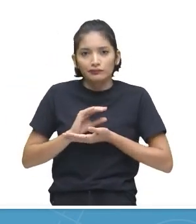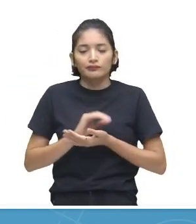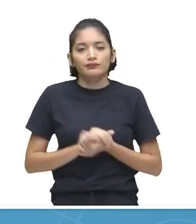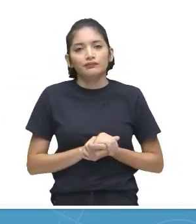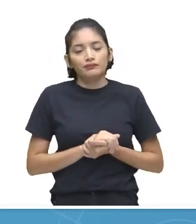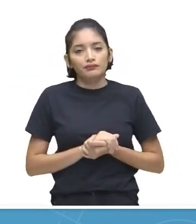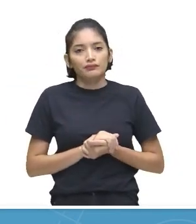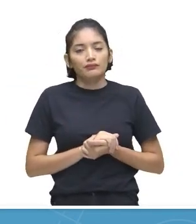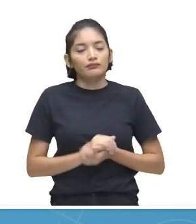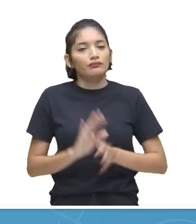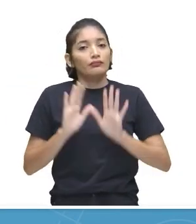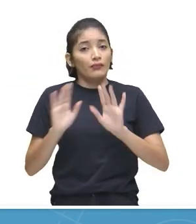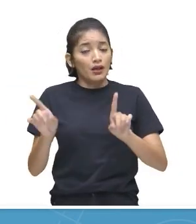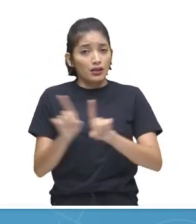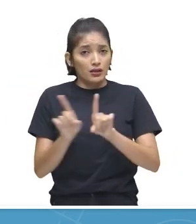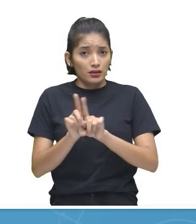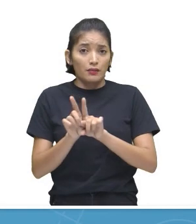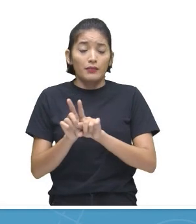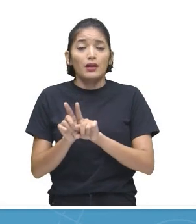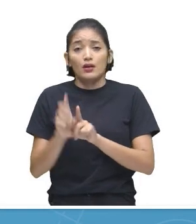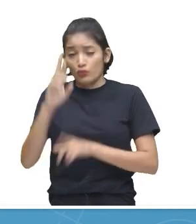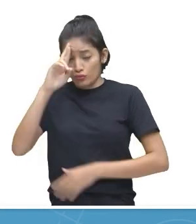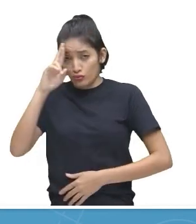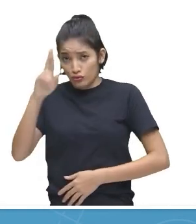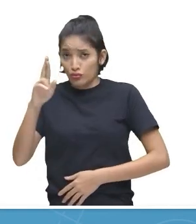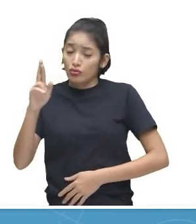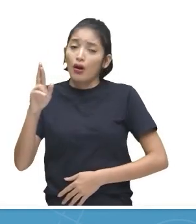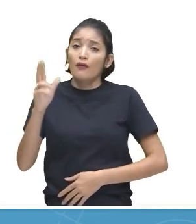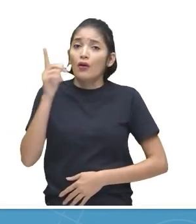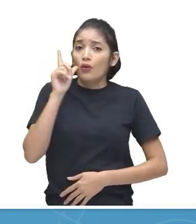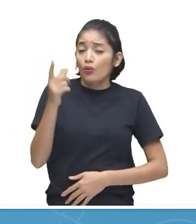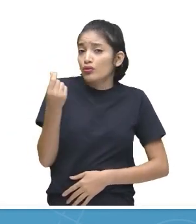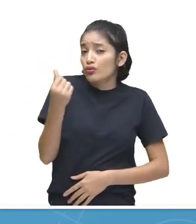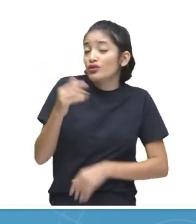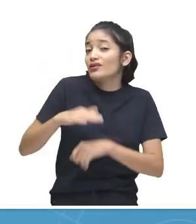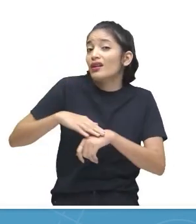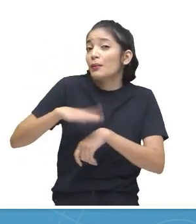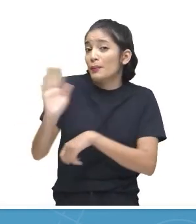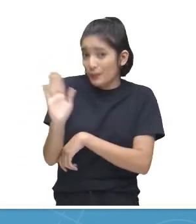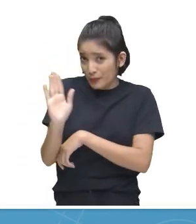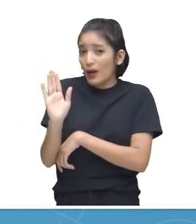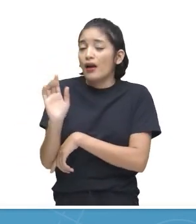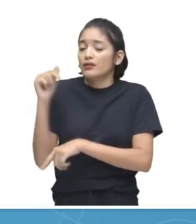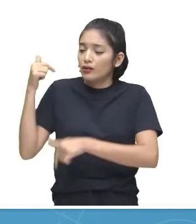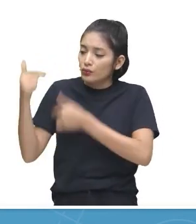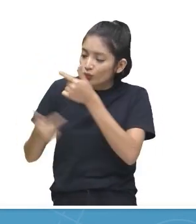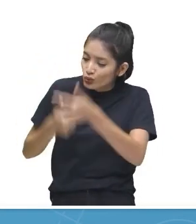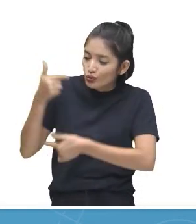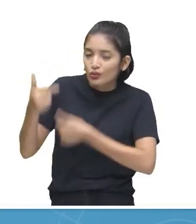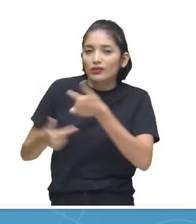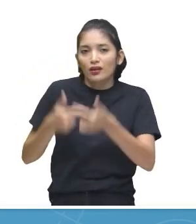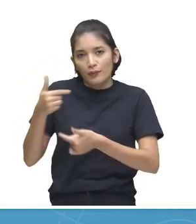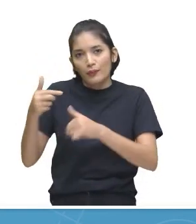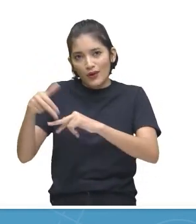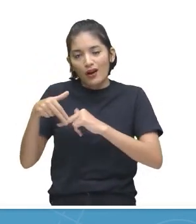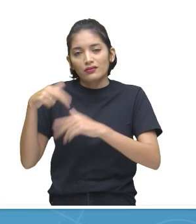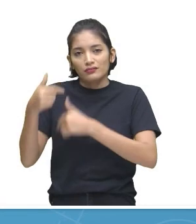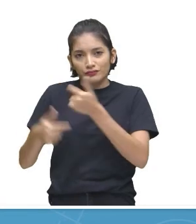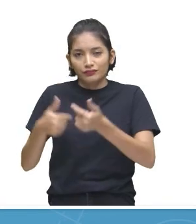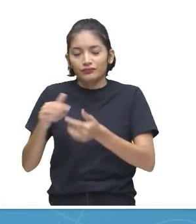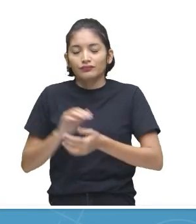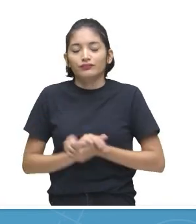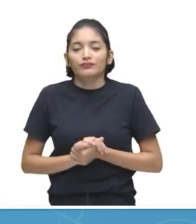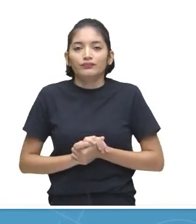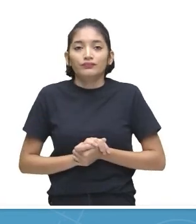tá? Mas considerando que o proprietário ganhava o lucro a partir dessa atividade. Além disso,